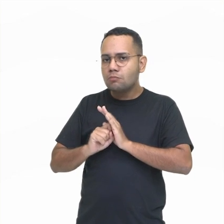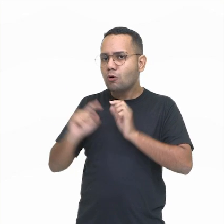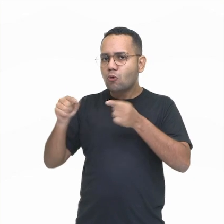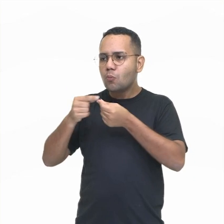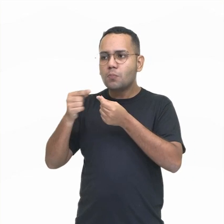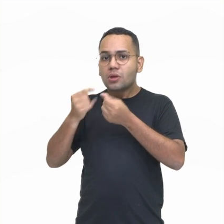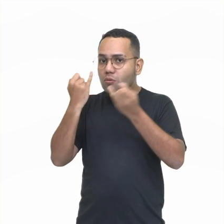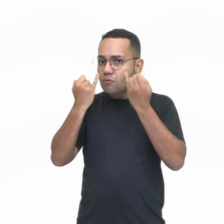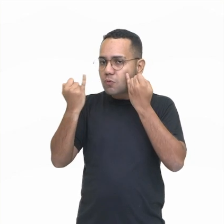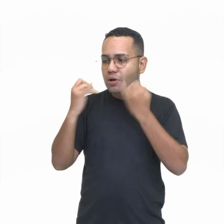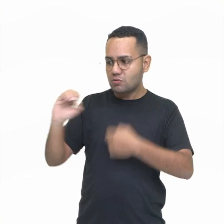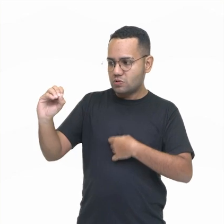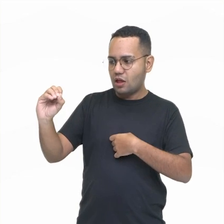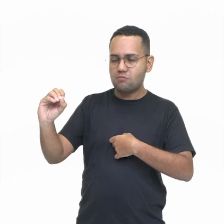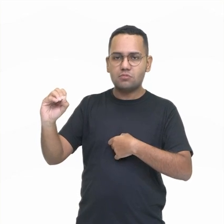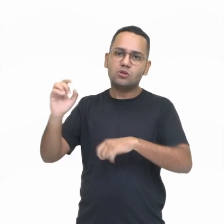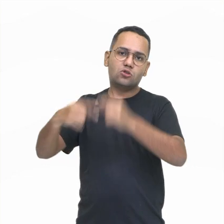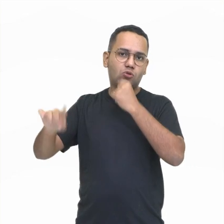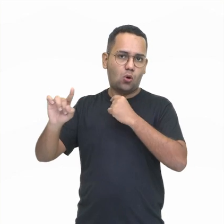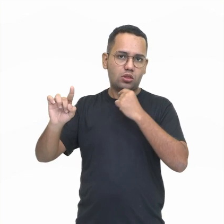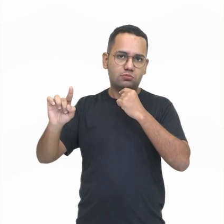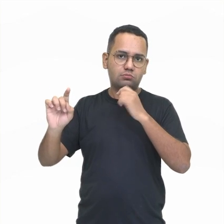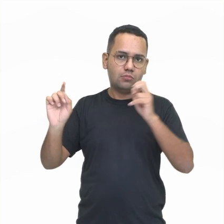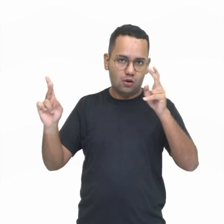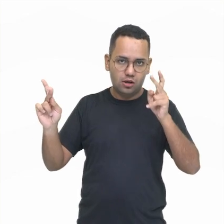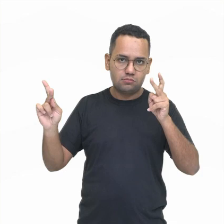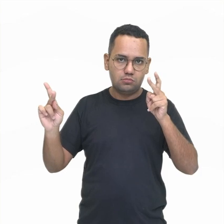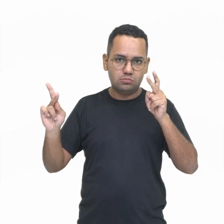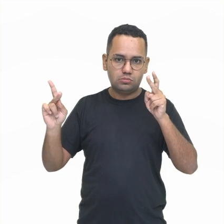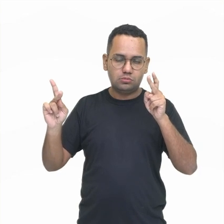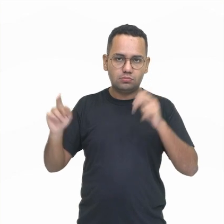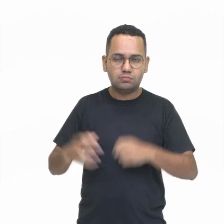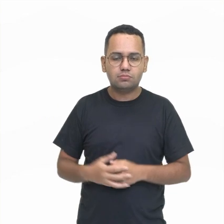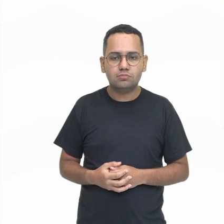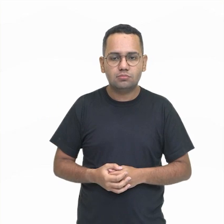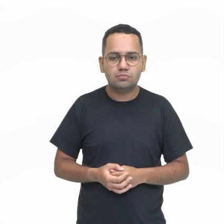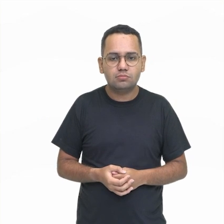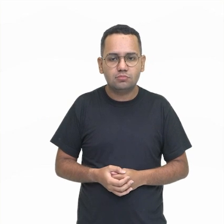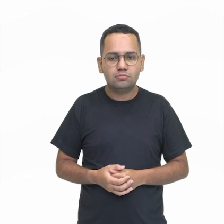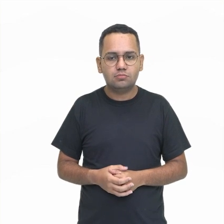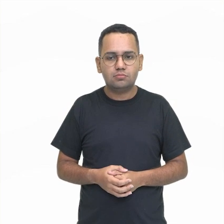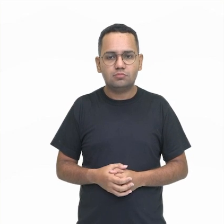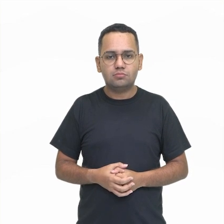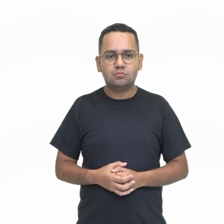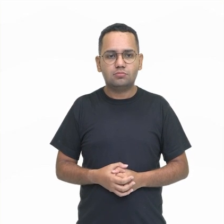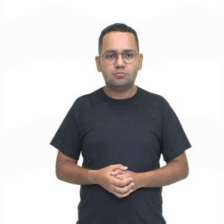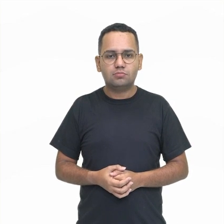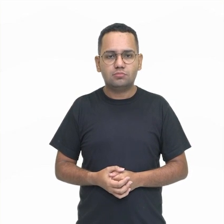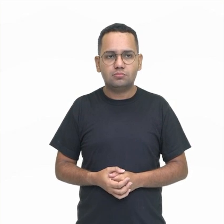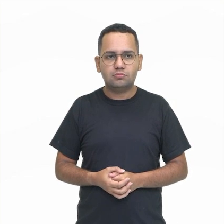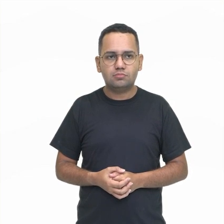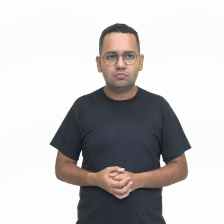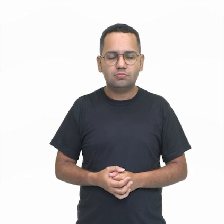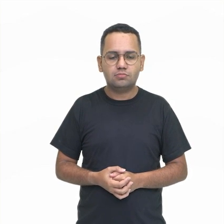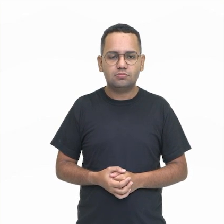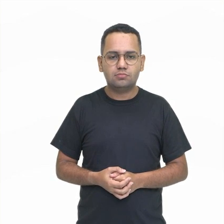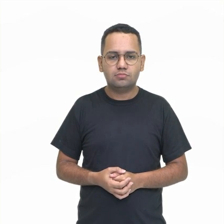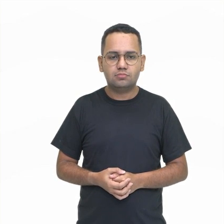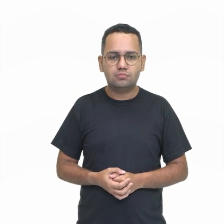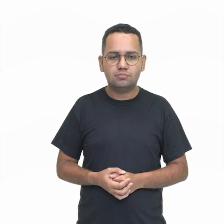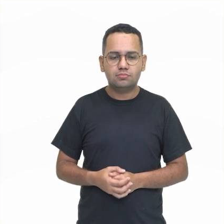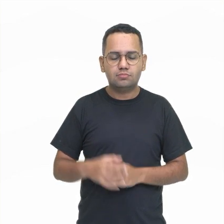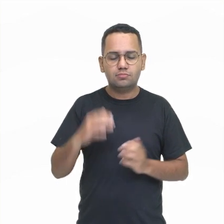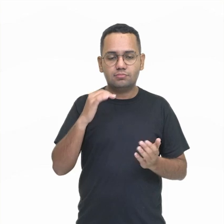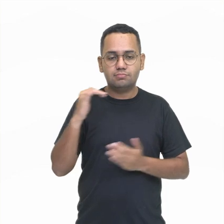domínio Tá bom então são duas maneiras de escrever a mesma coisa tá no caso aí da letra b